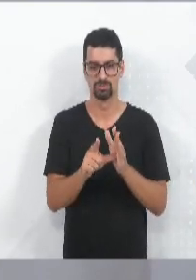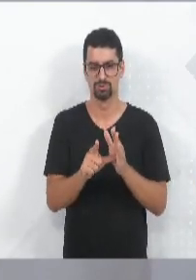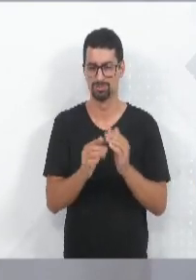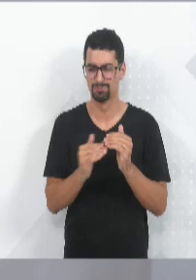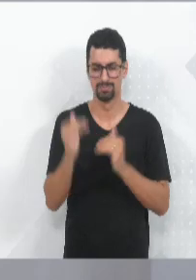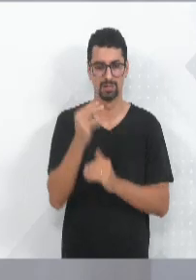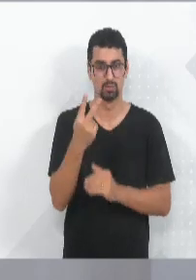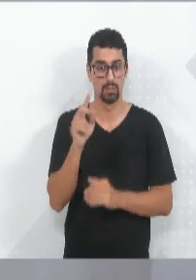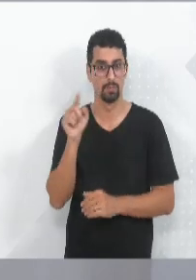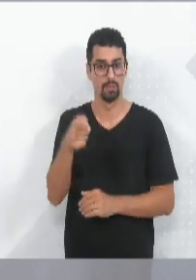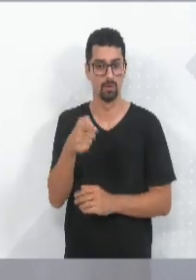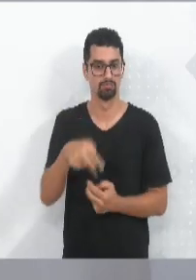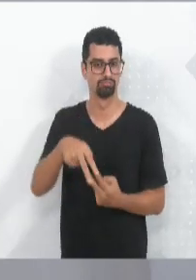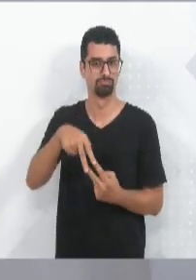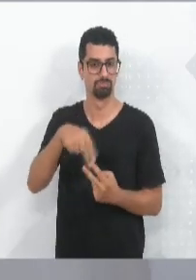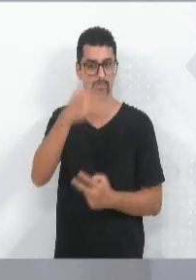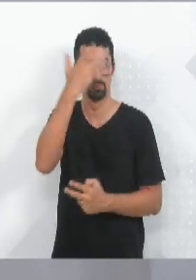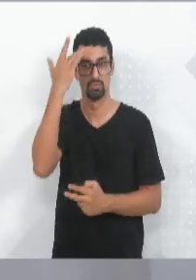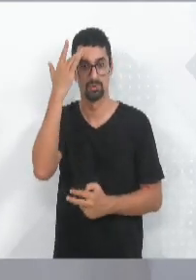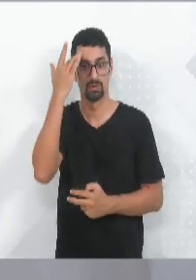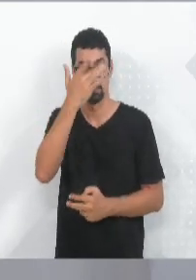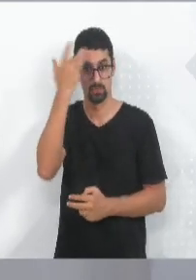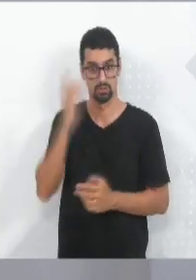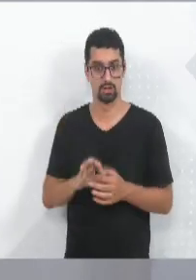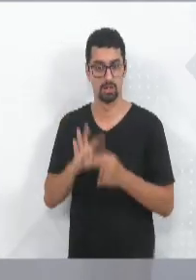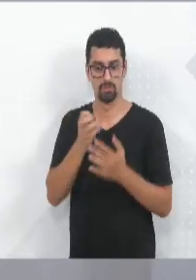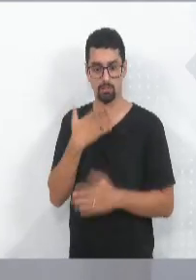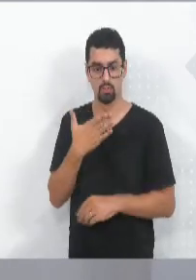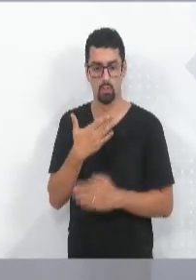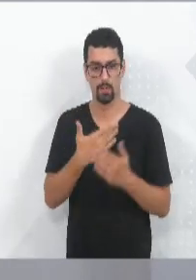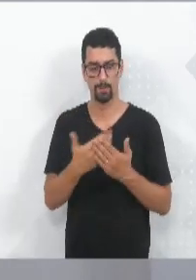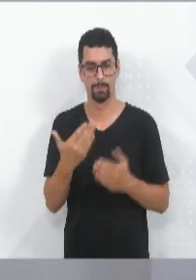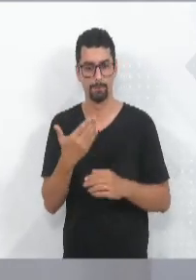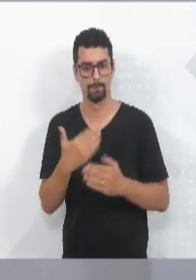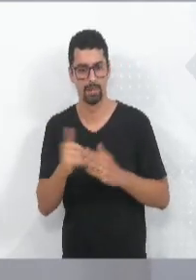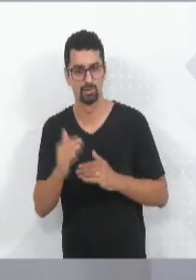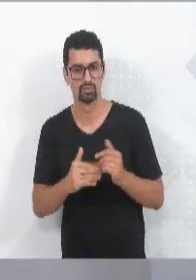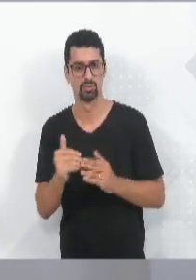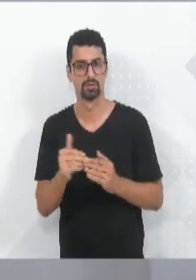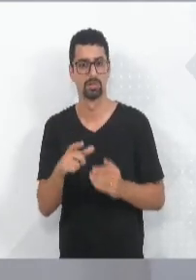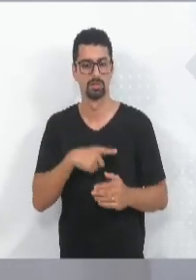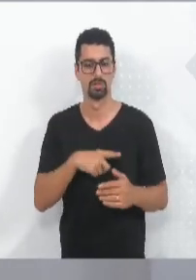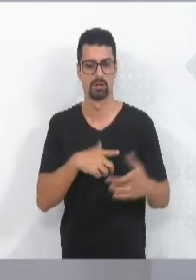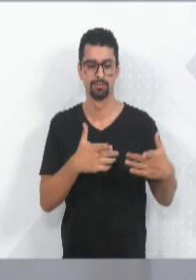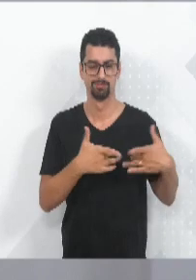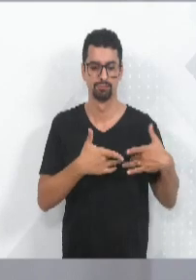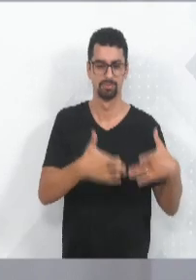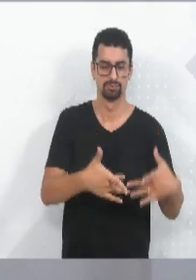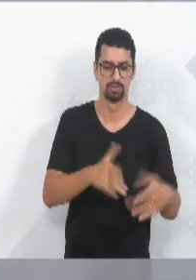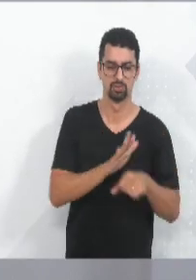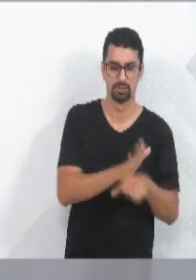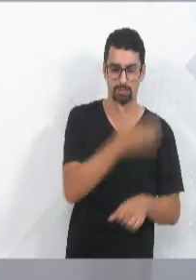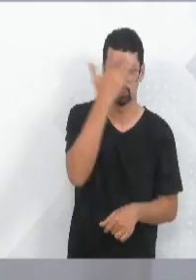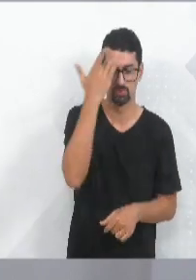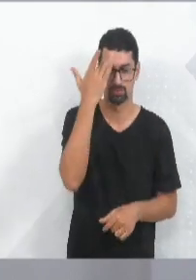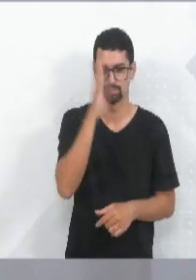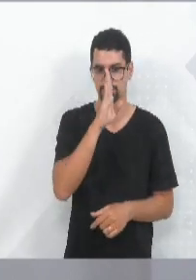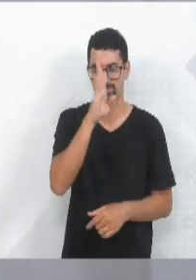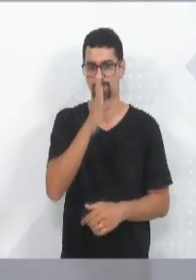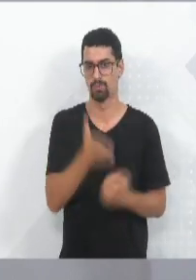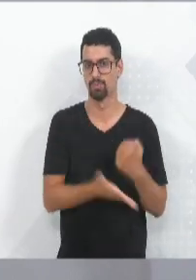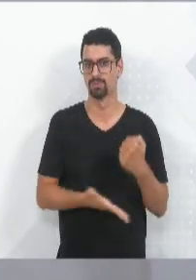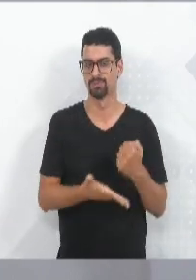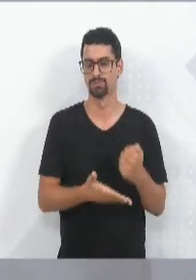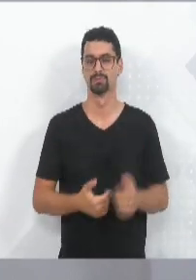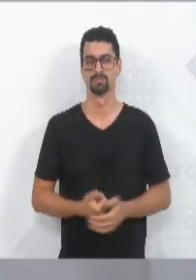maçons homens livres e de bons costumes que tem a caridade como um dos pontos cardeais de suas vidas é